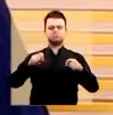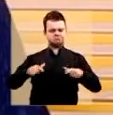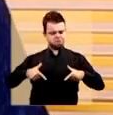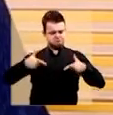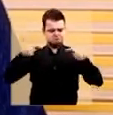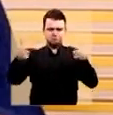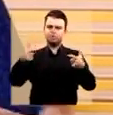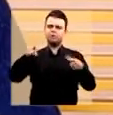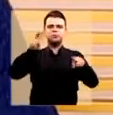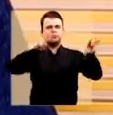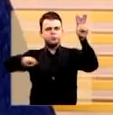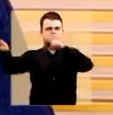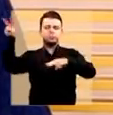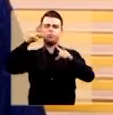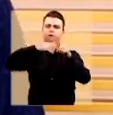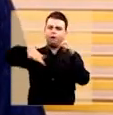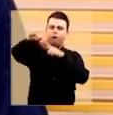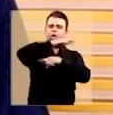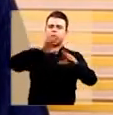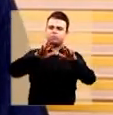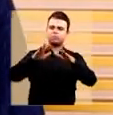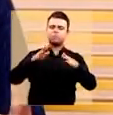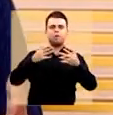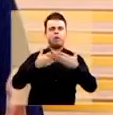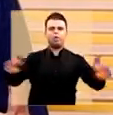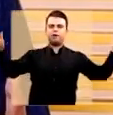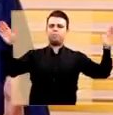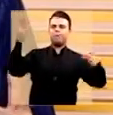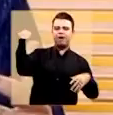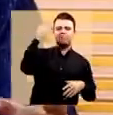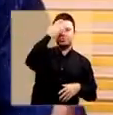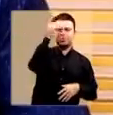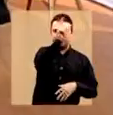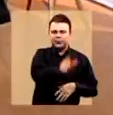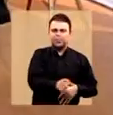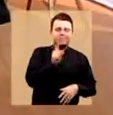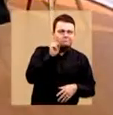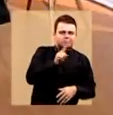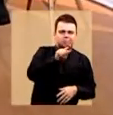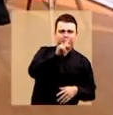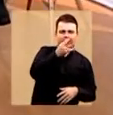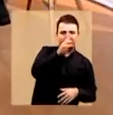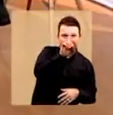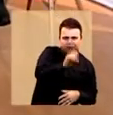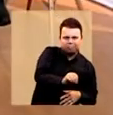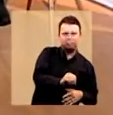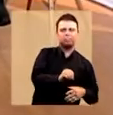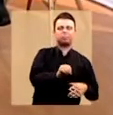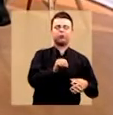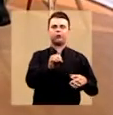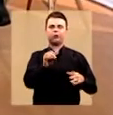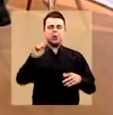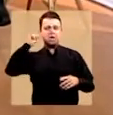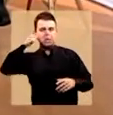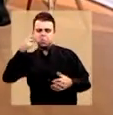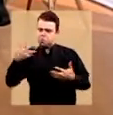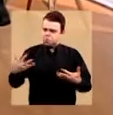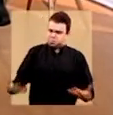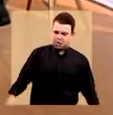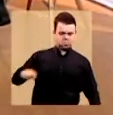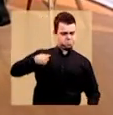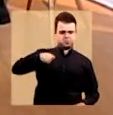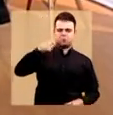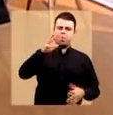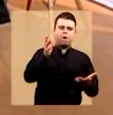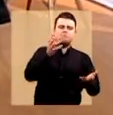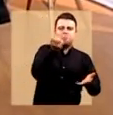social, muitas vezes acontecia dos pardos forçarem a barra, declararem branco, querer ficar fora